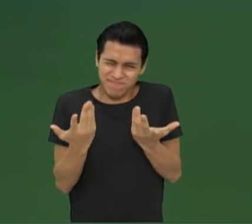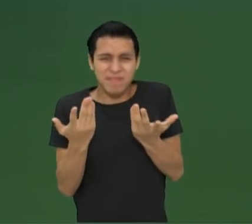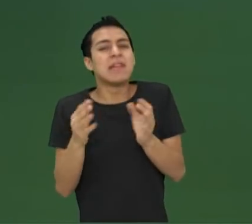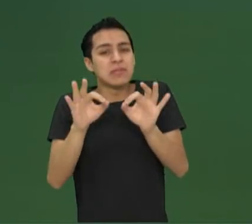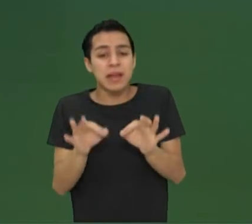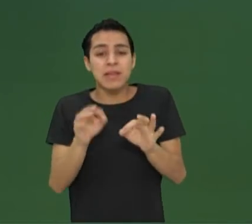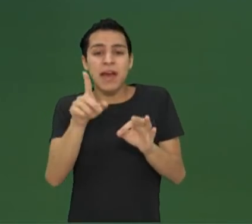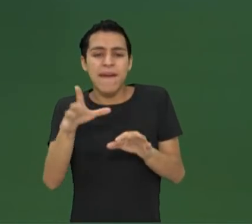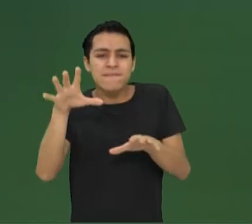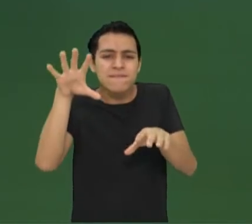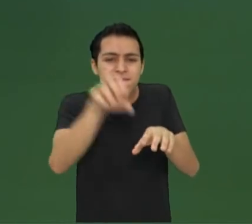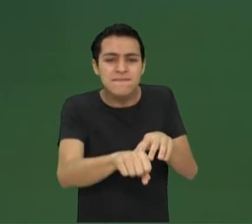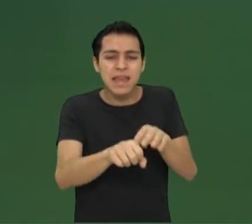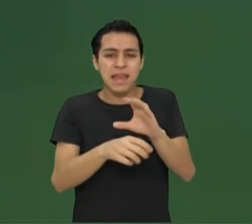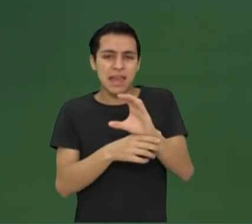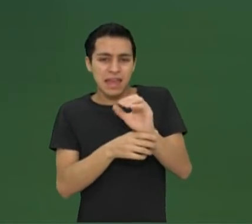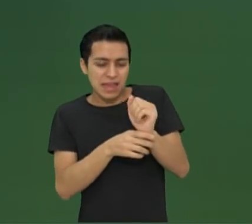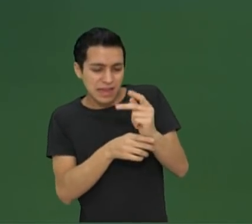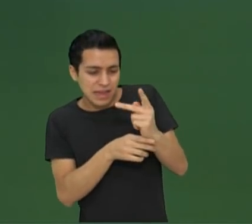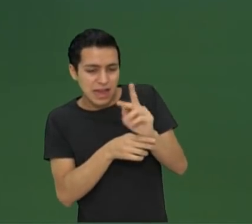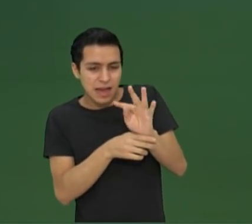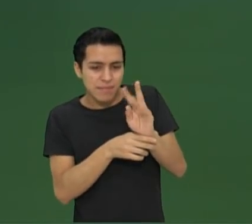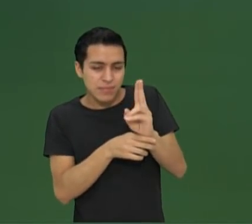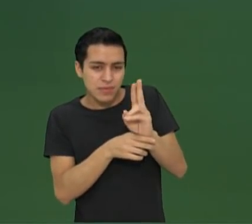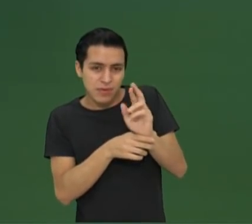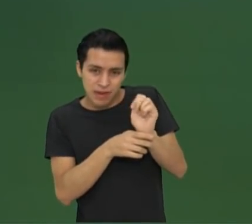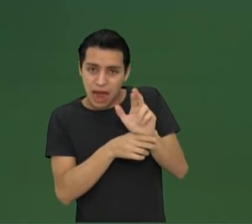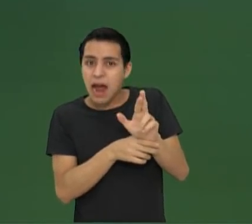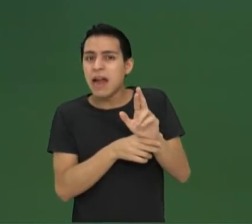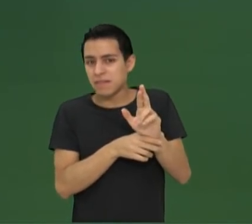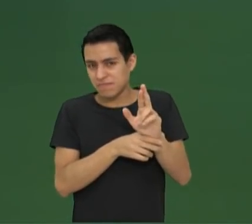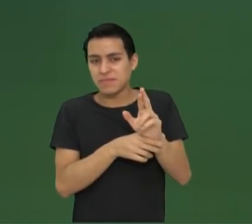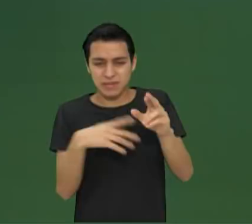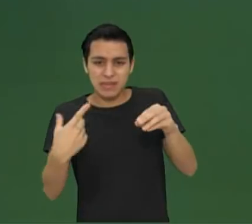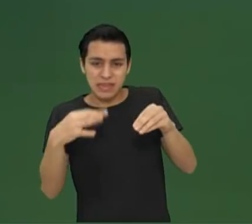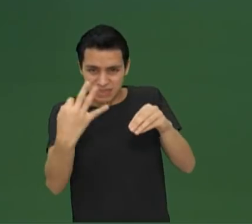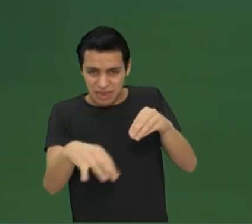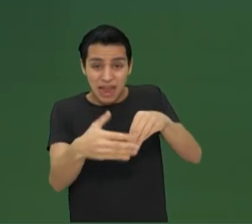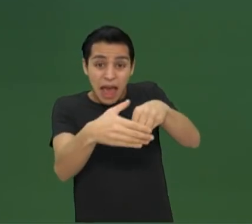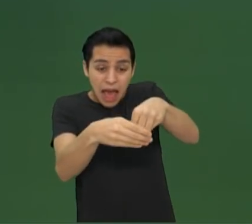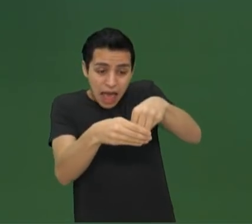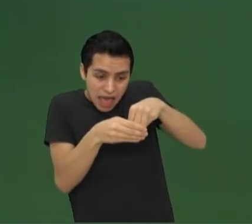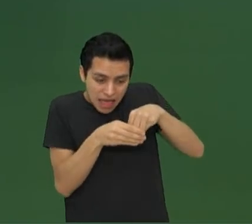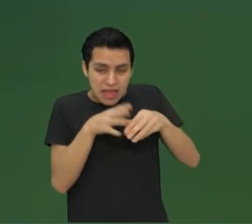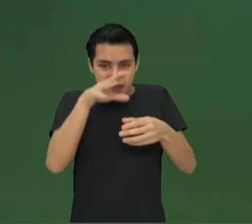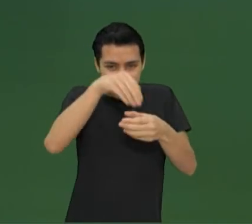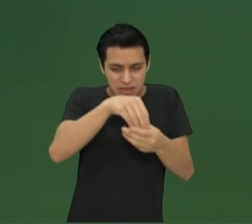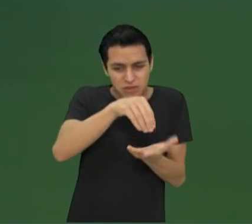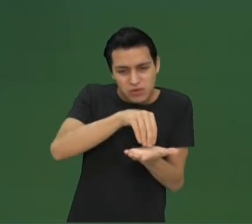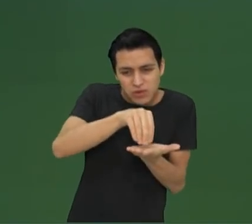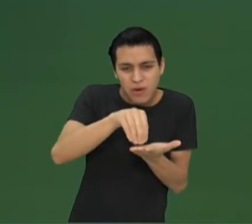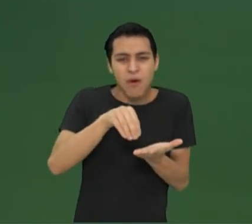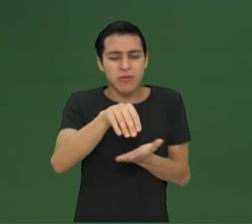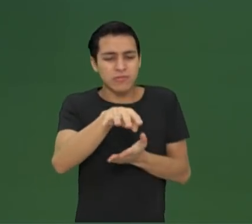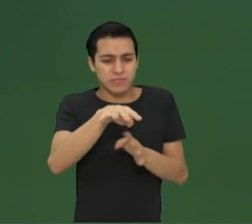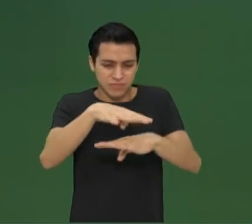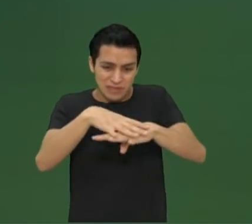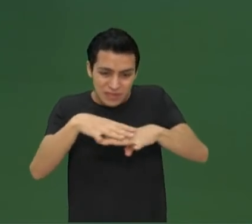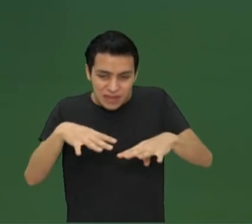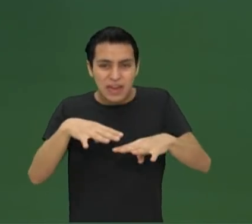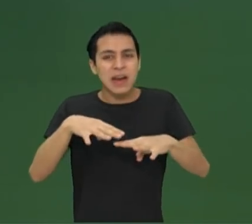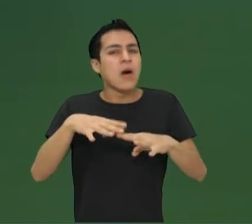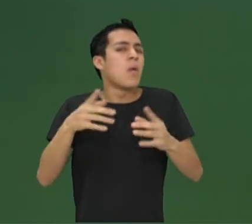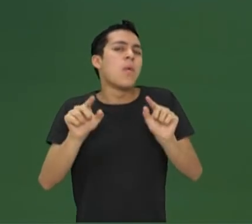Então, a gente quando ganha a peça do adversário, a gente captura, a gente não usa outro termo, né? No jogo do xadrez é assim que a gente